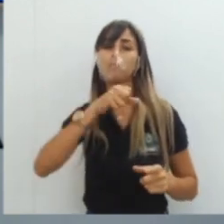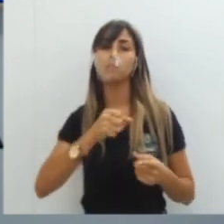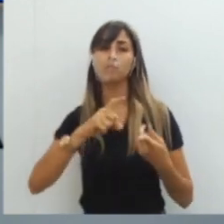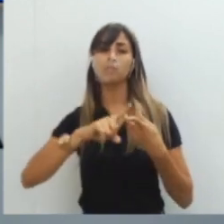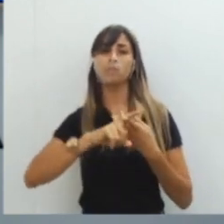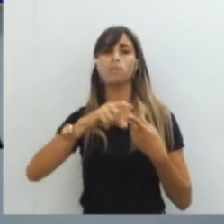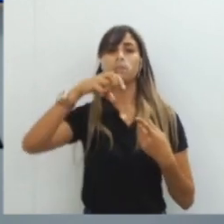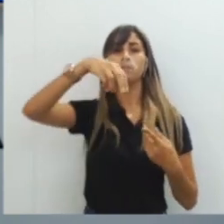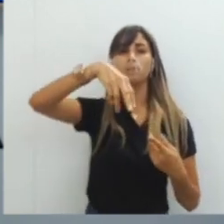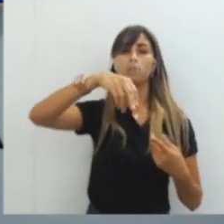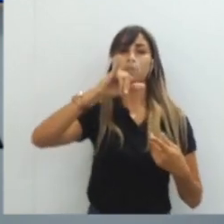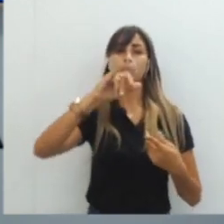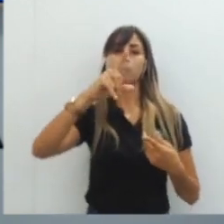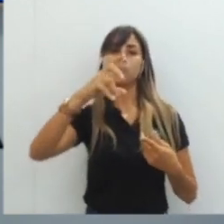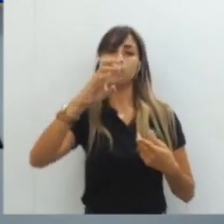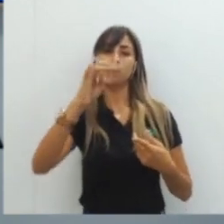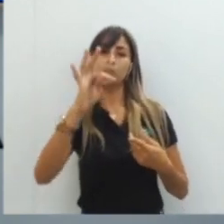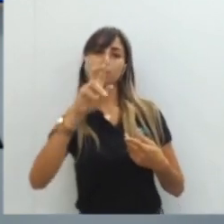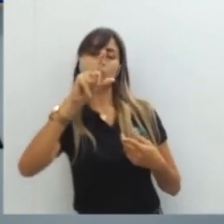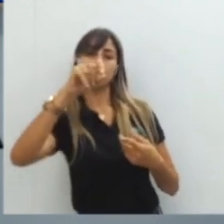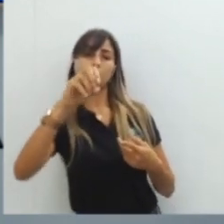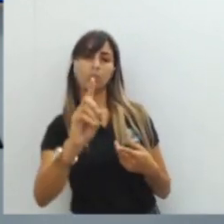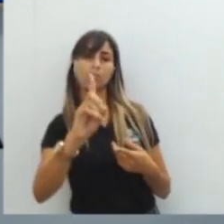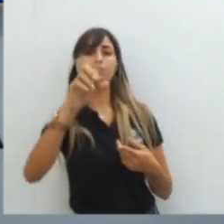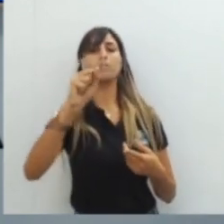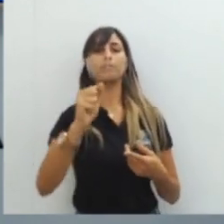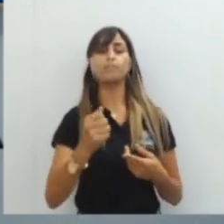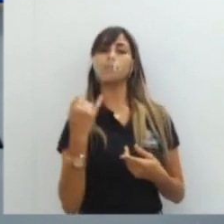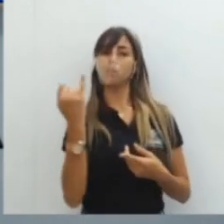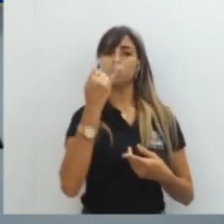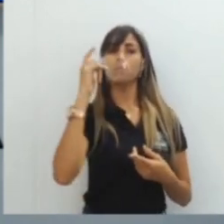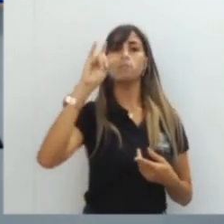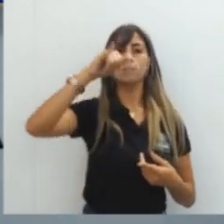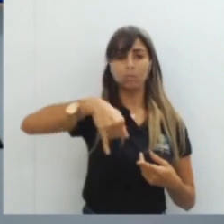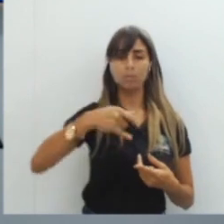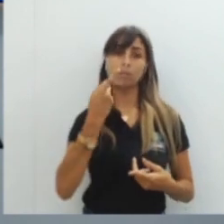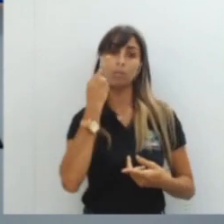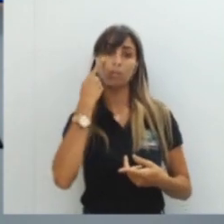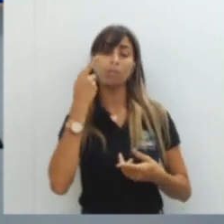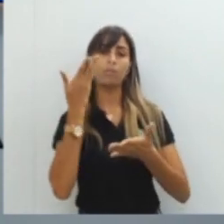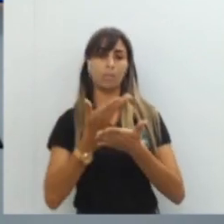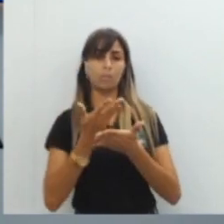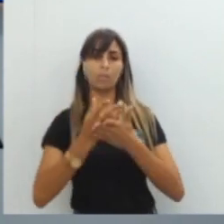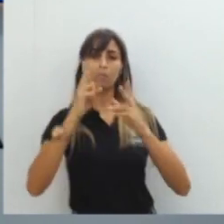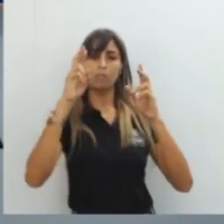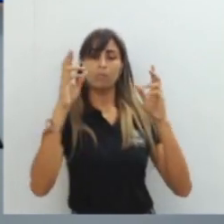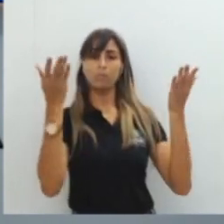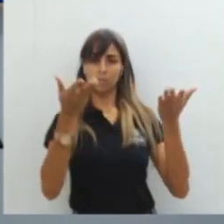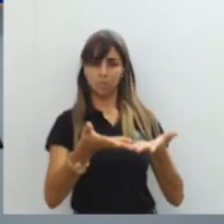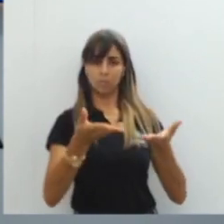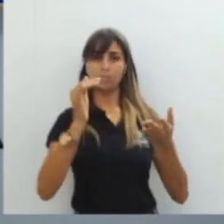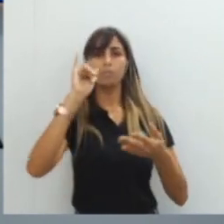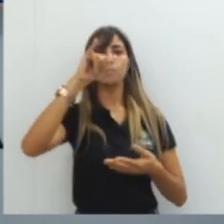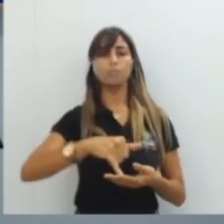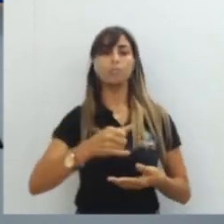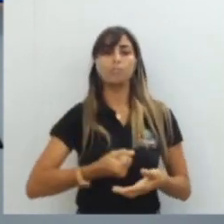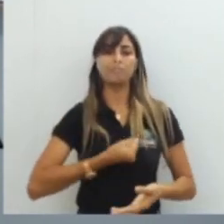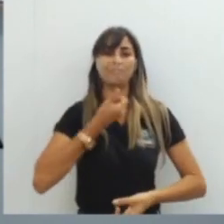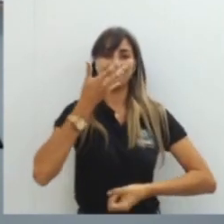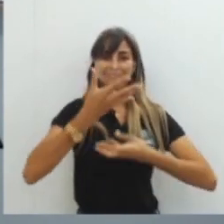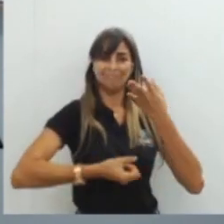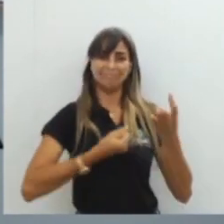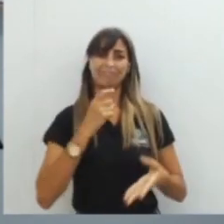do mico-leão dourado importa sim. E a gente vai ver na aula de hoje por quê, né? Mas como eu estou muito inspirada, eu ainda trouxe